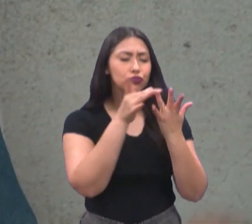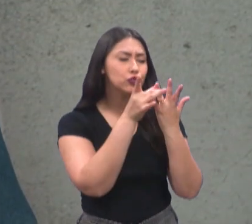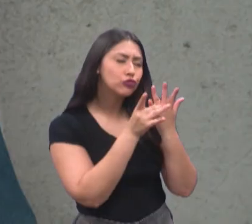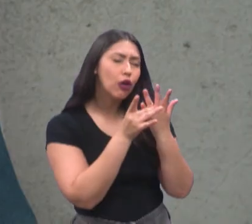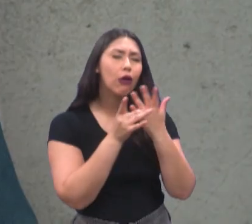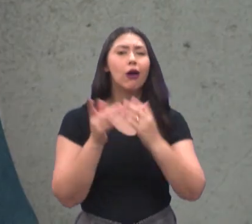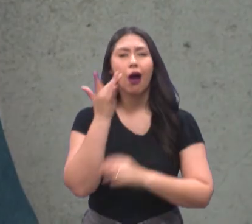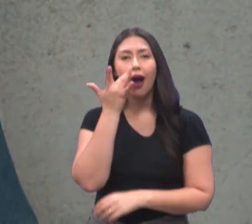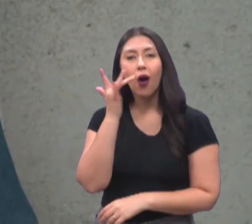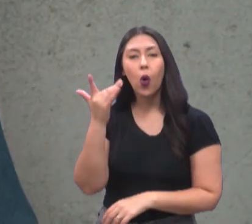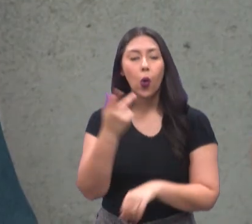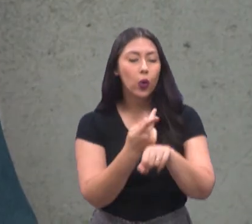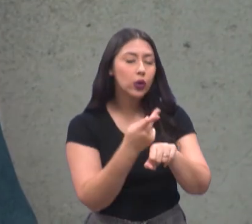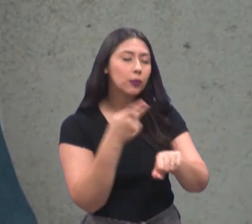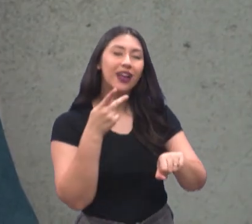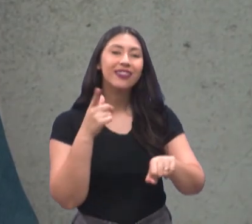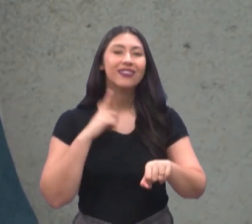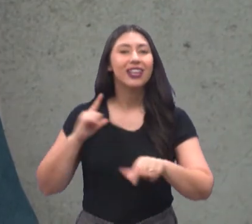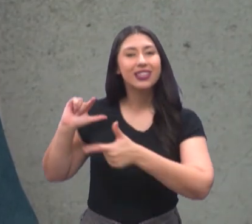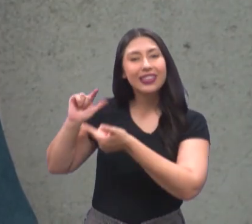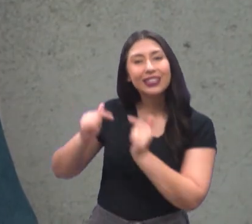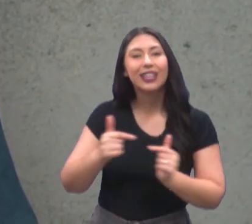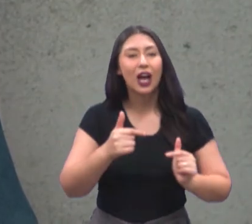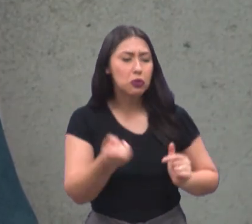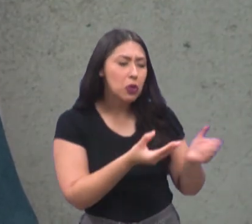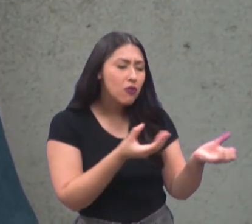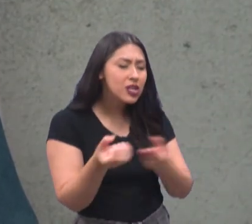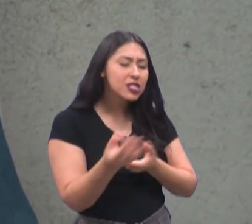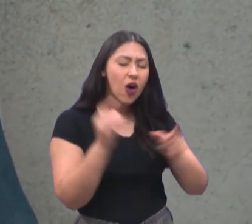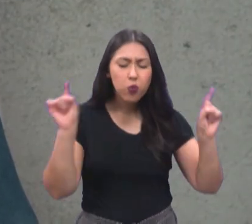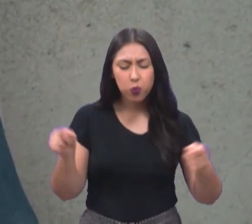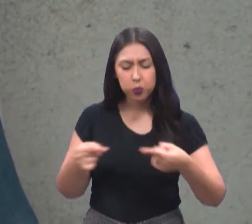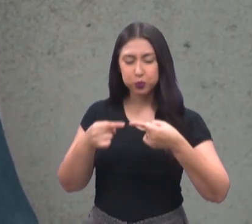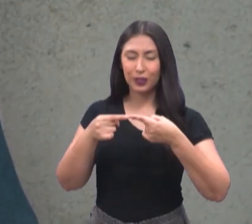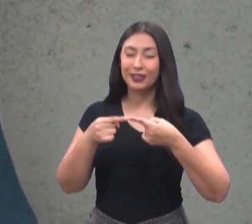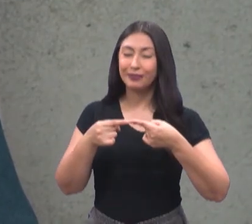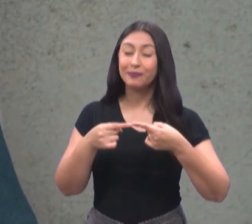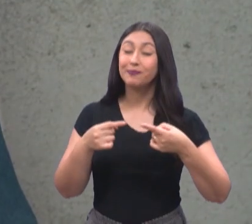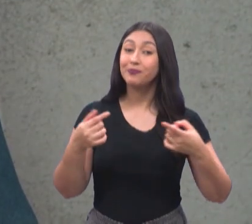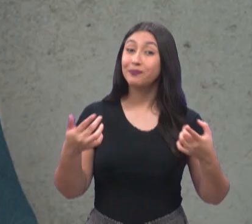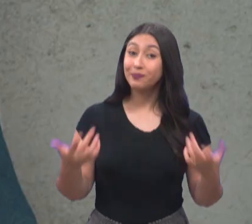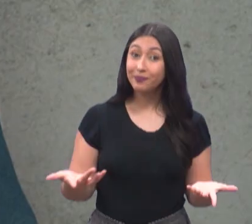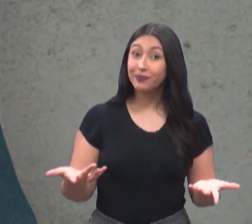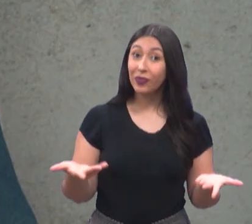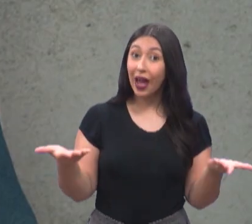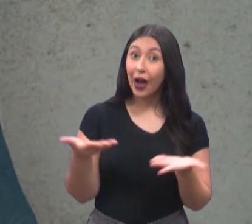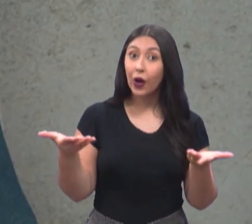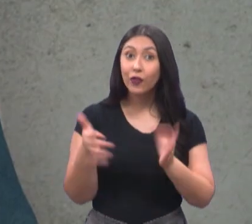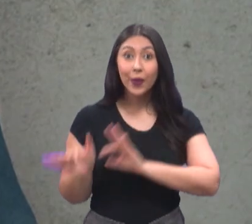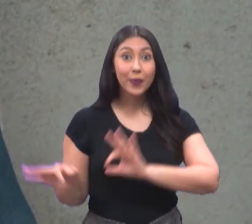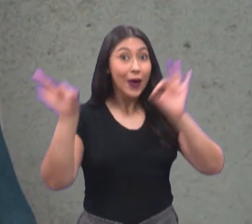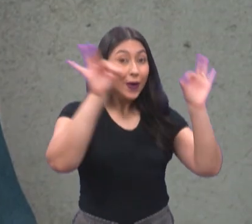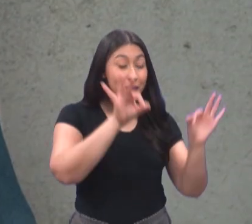que combina a tradição com a inovação para criar peças exclusivas e desejadas. E é isso que vamos ver agora no